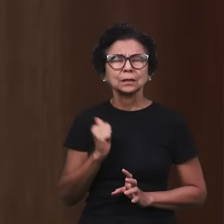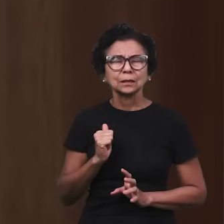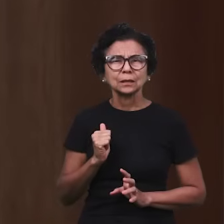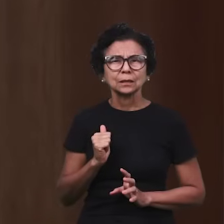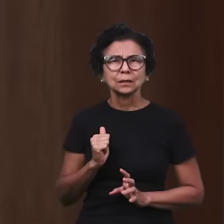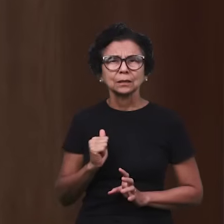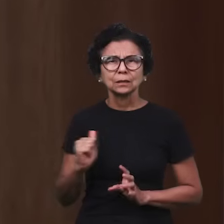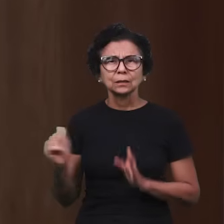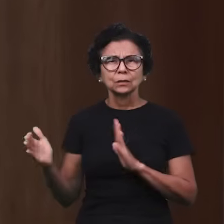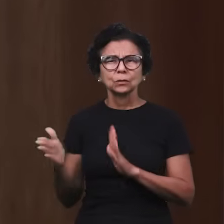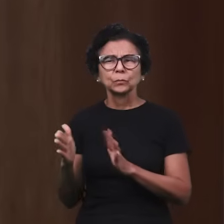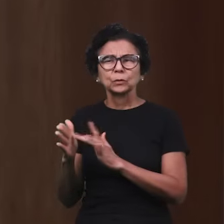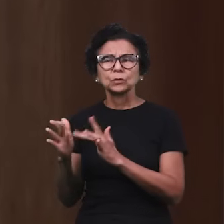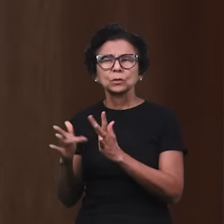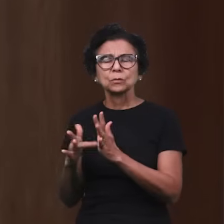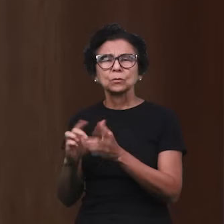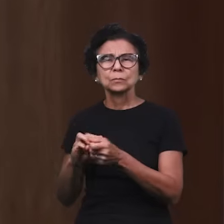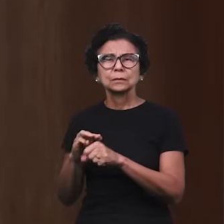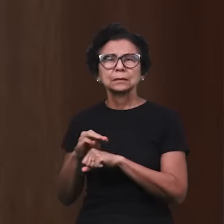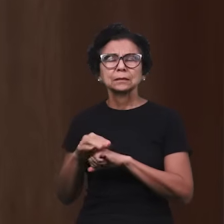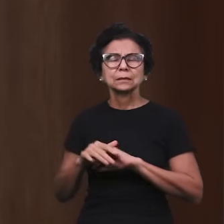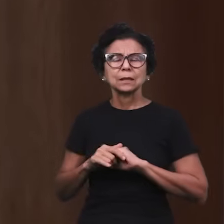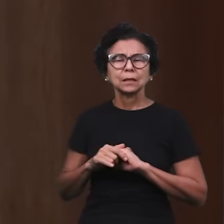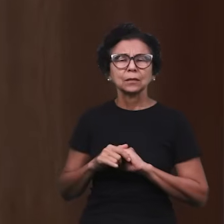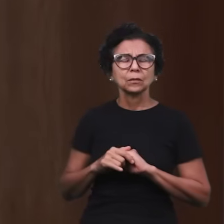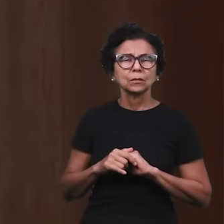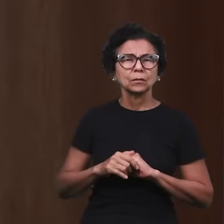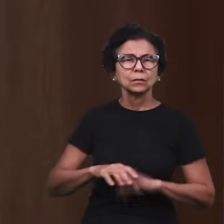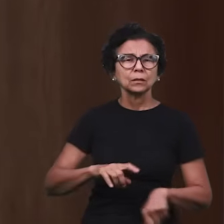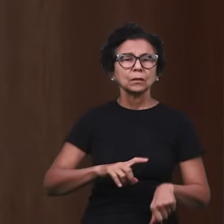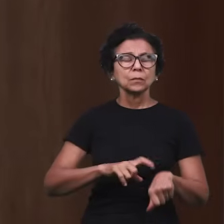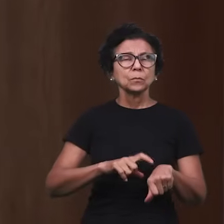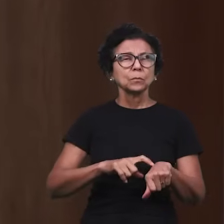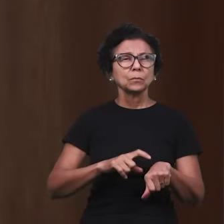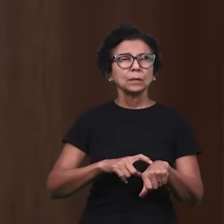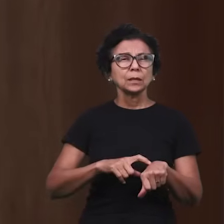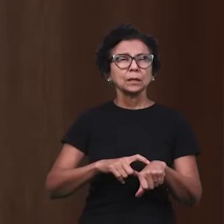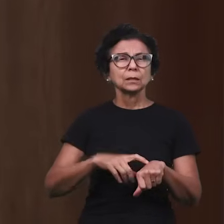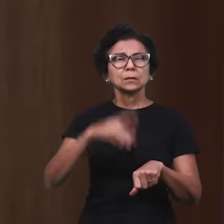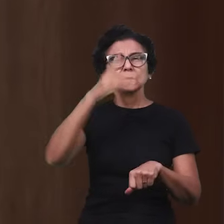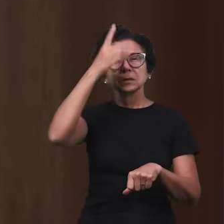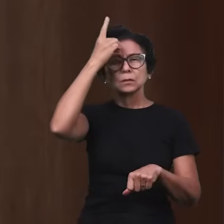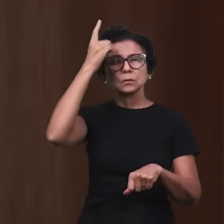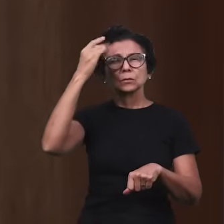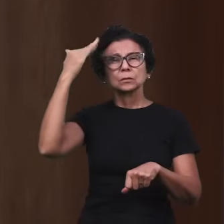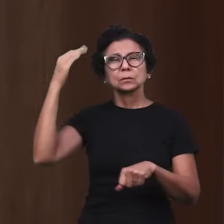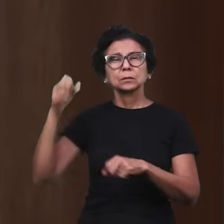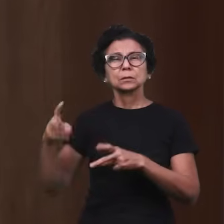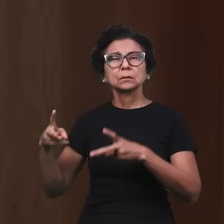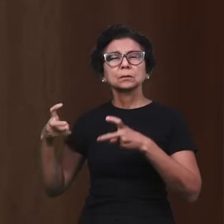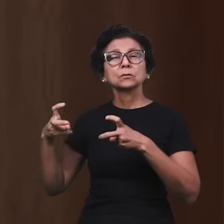momento você identifica esse dom de sabedoria?